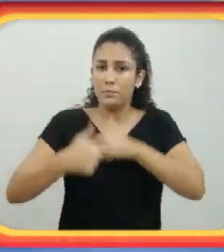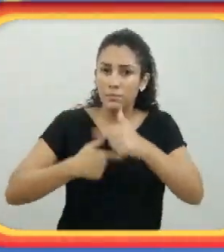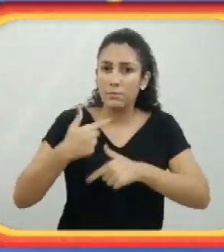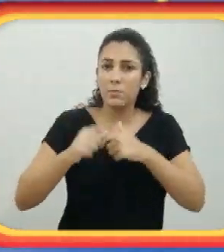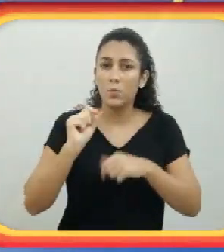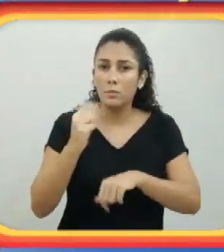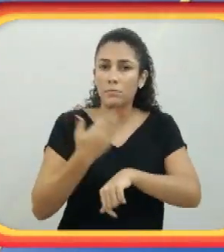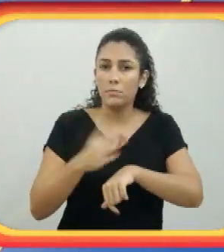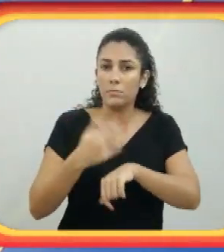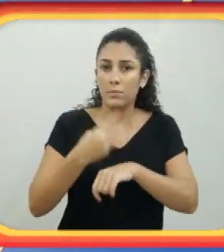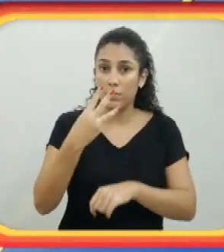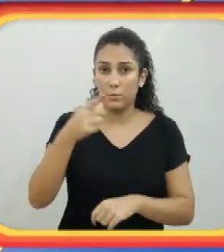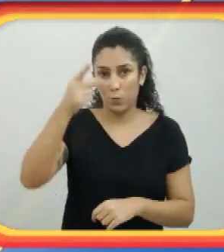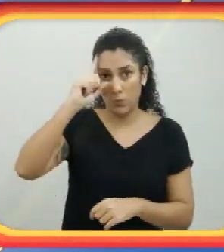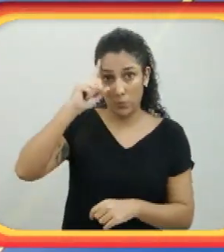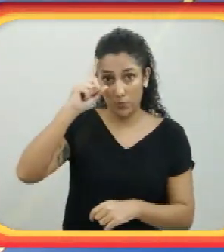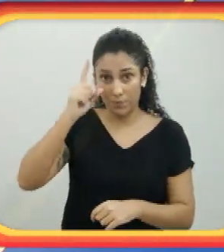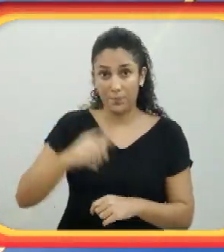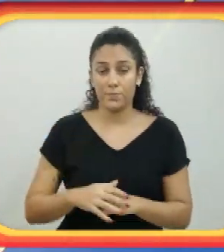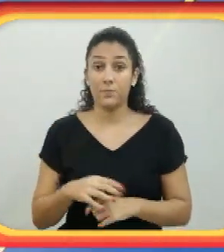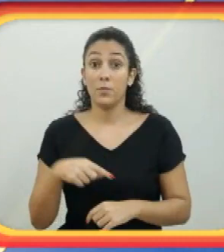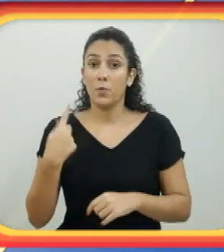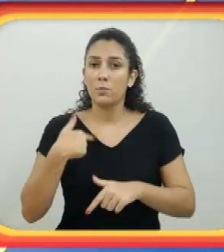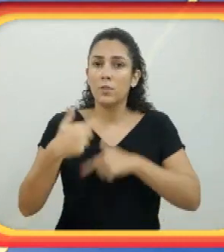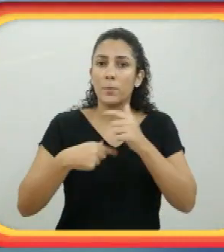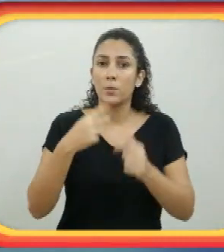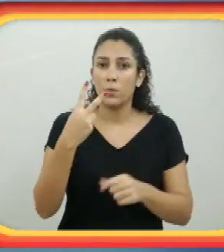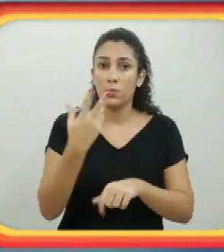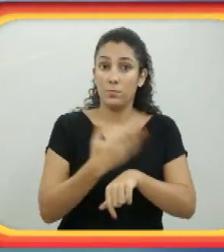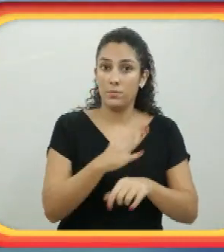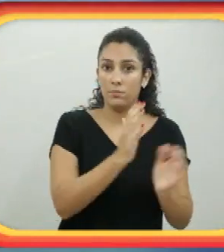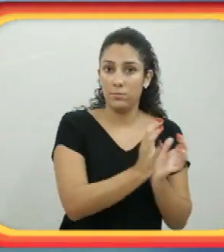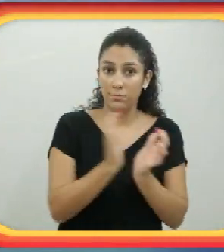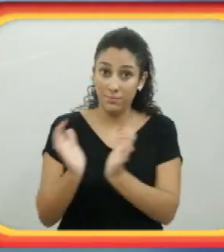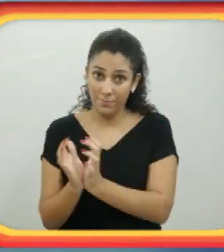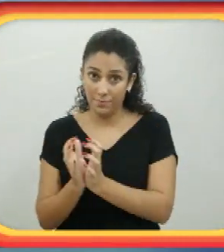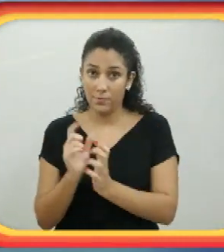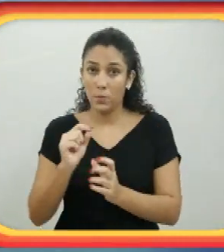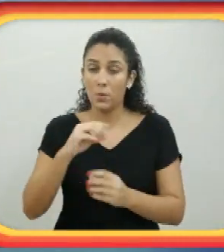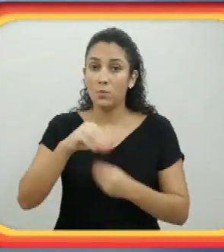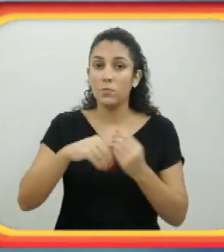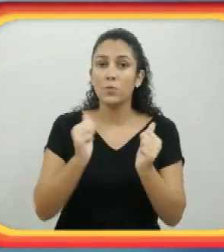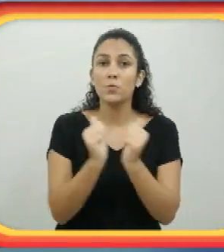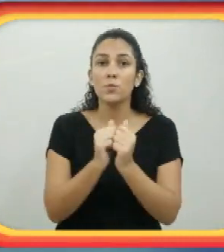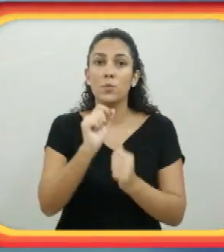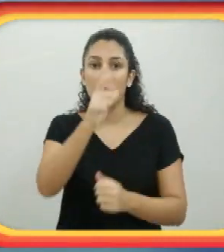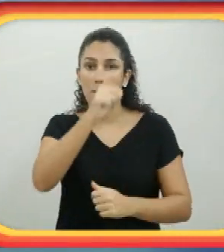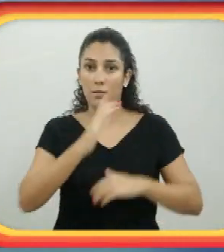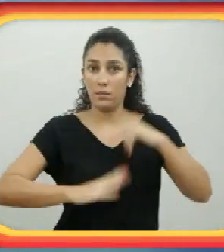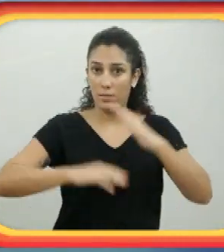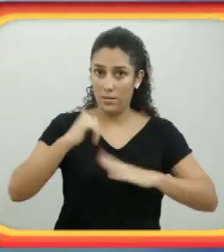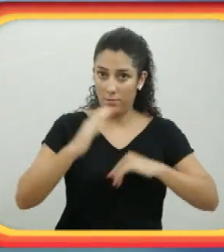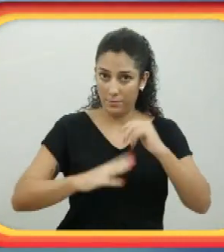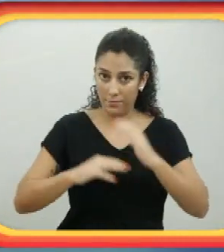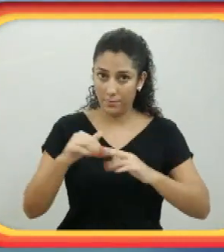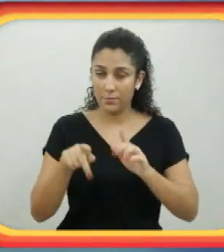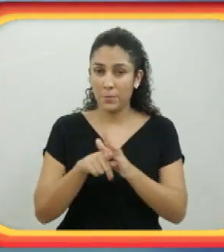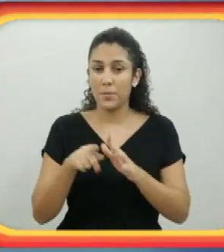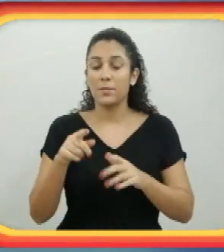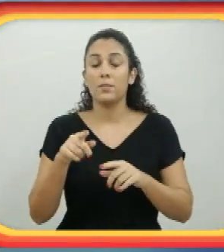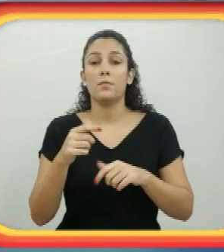trabalha com 3 treinos diários. Então nós trabalhamos com 2 treinos que envolvem a questão técnica e tática do